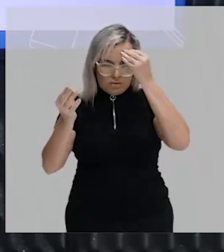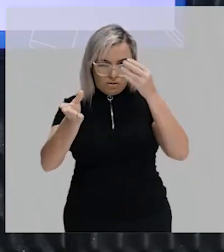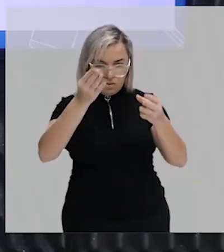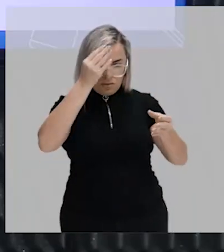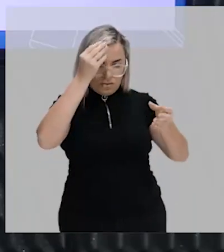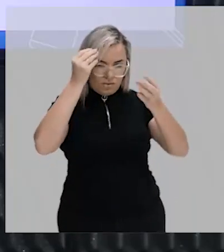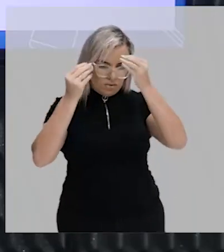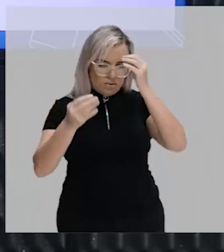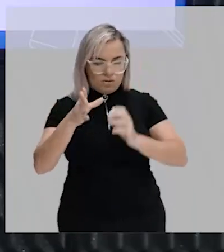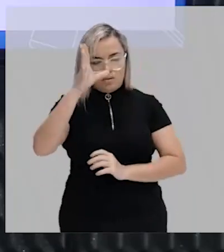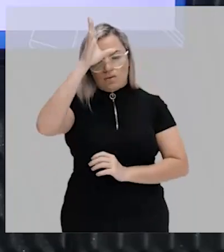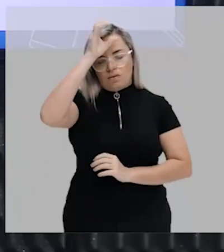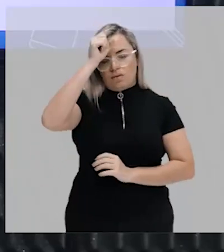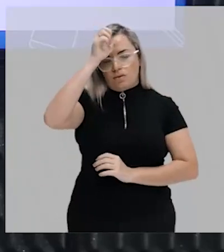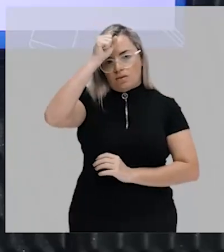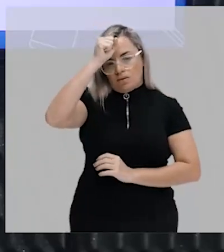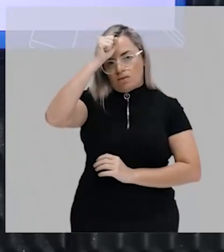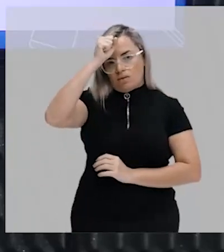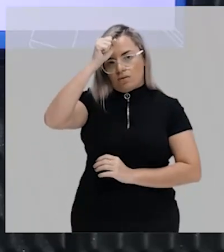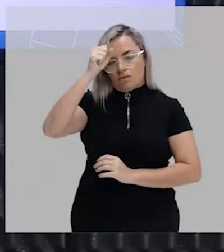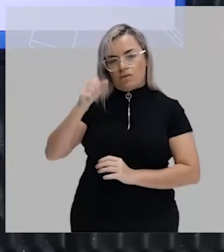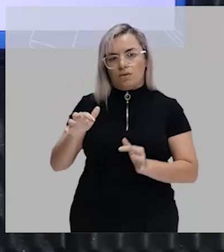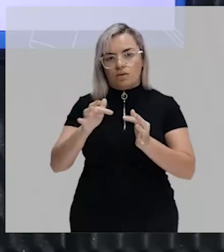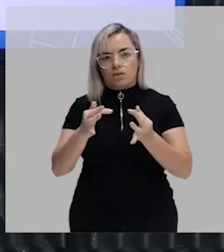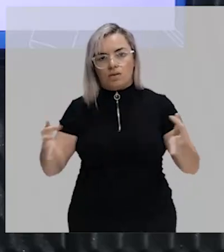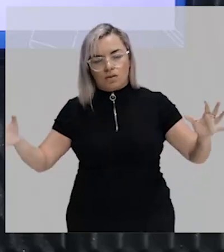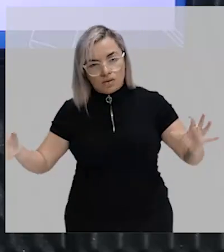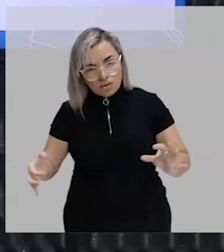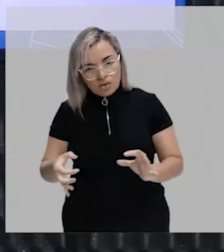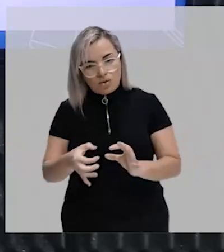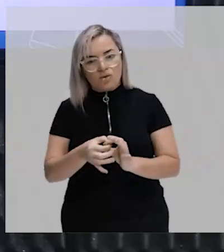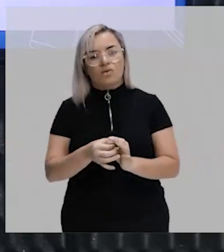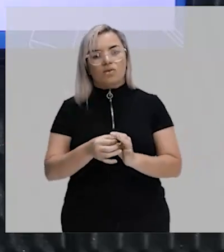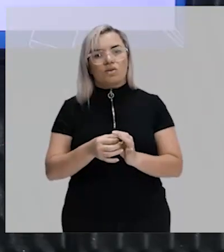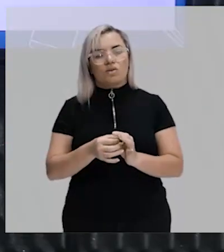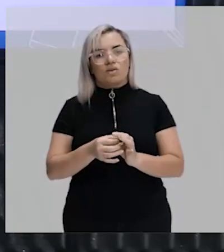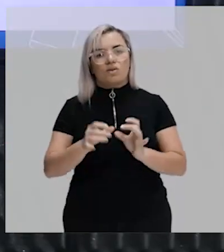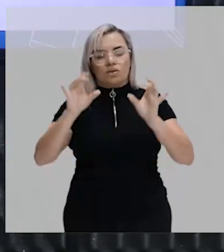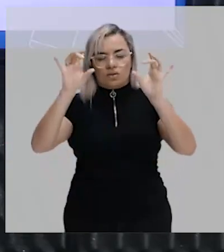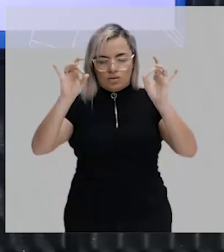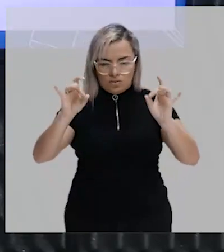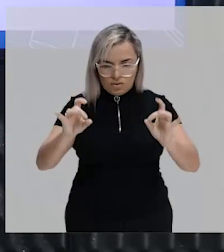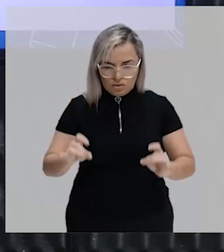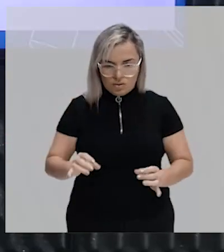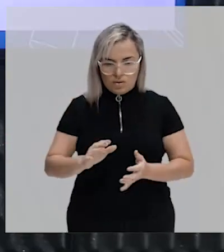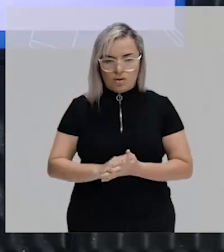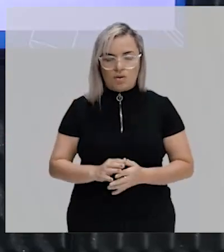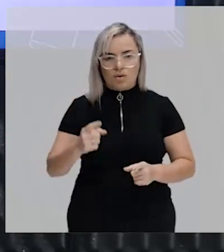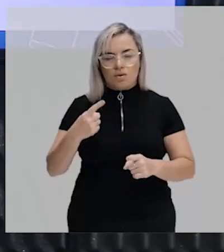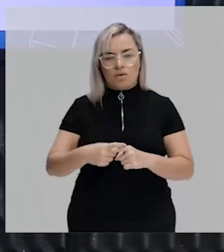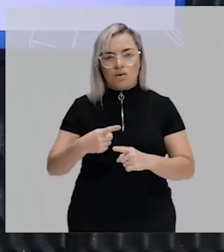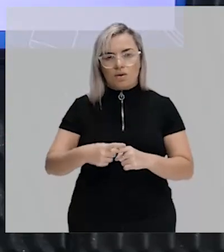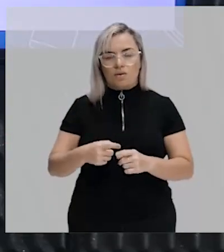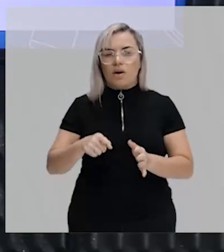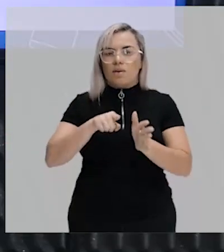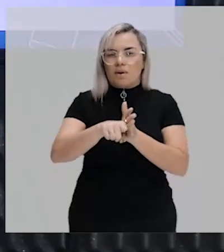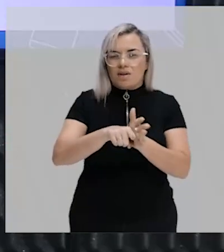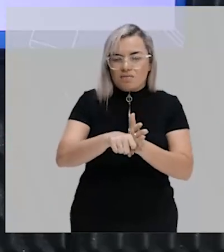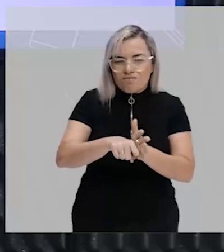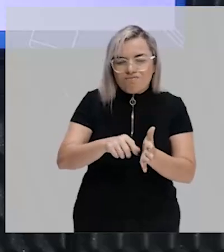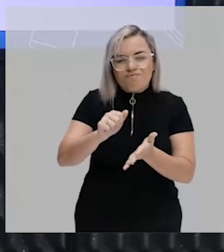de vocês nessas conjunções especificamente, tá? Porque quando você vai procurar